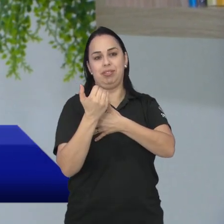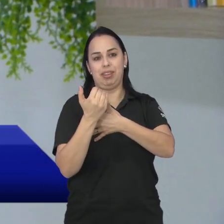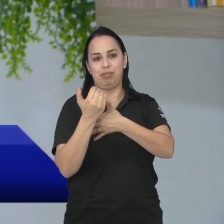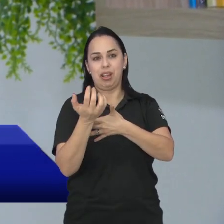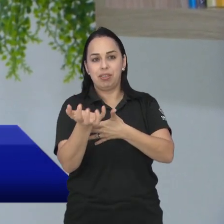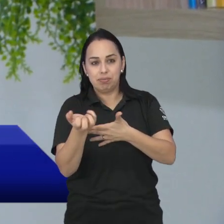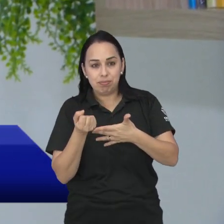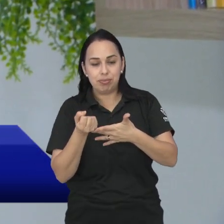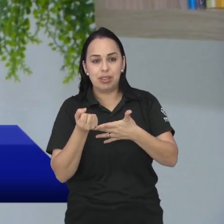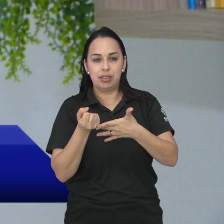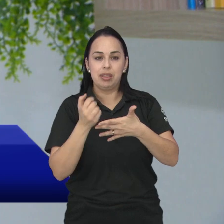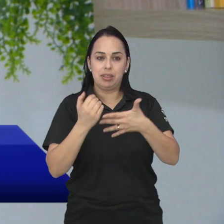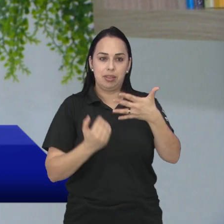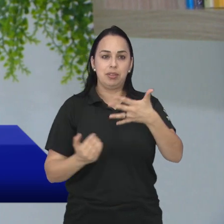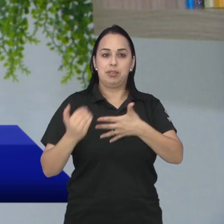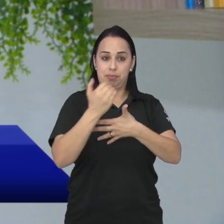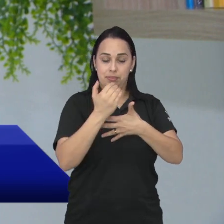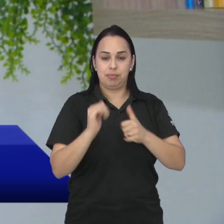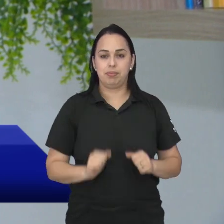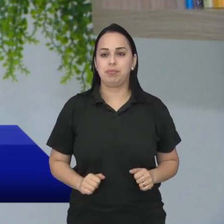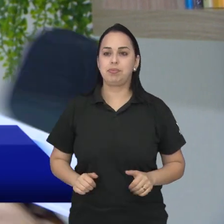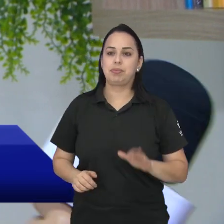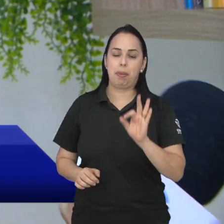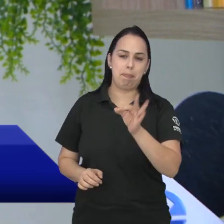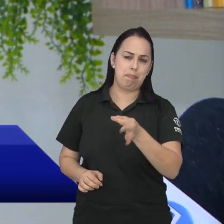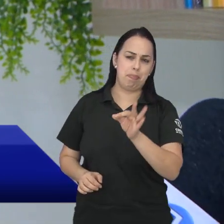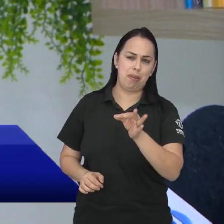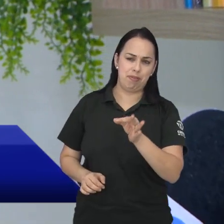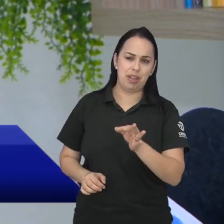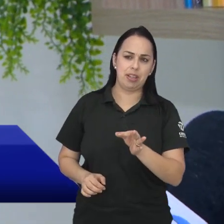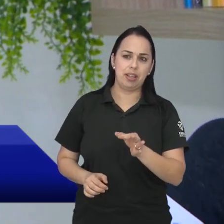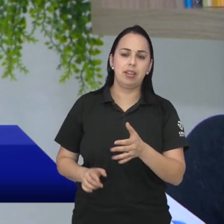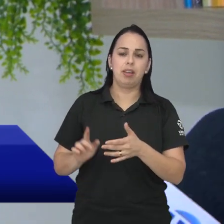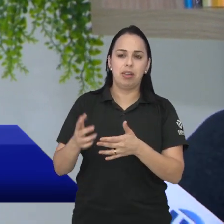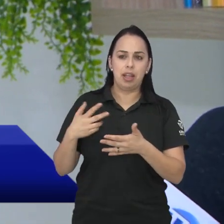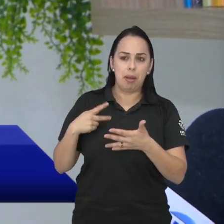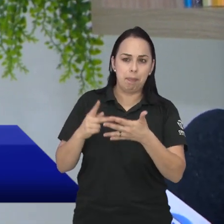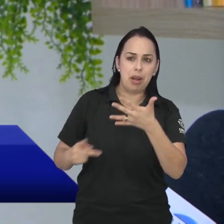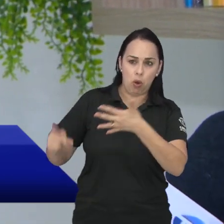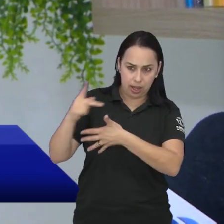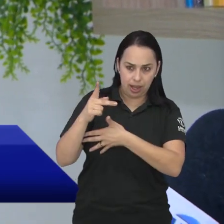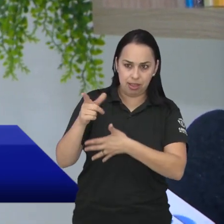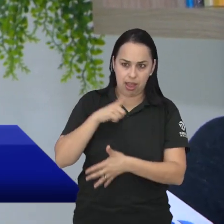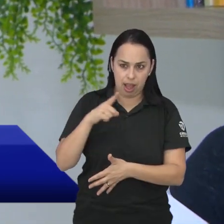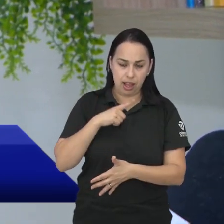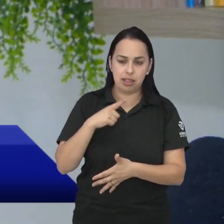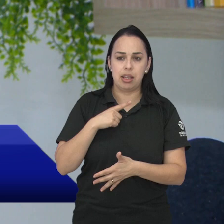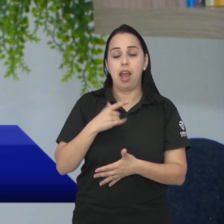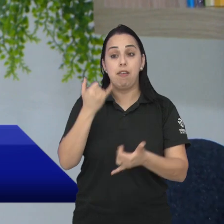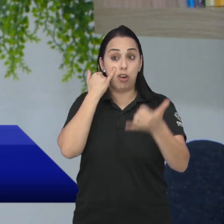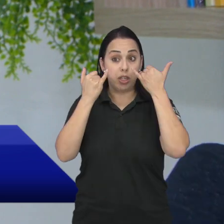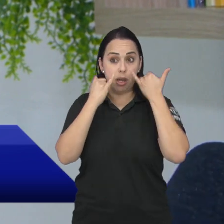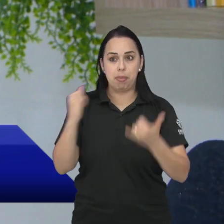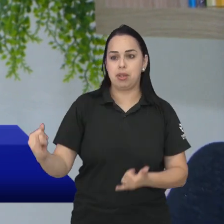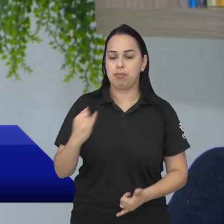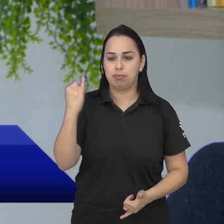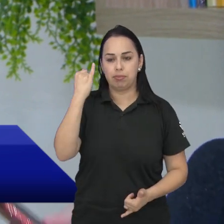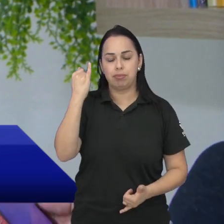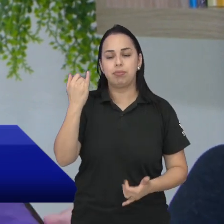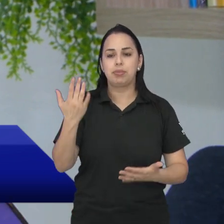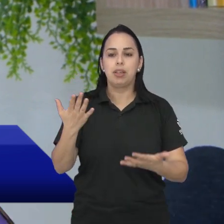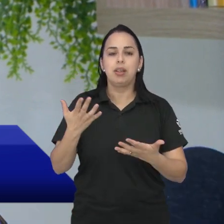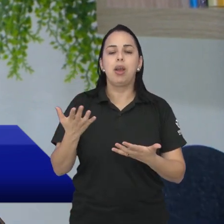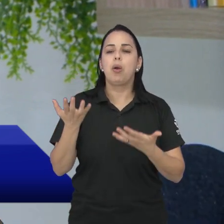restituição do imposto de renda, estará dentro dos primeiros lotes. Ah, perfeito. Então tem prioridade, né? É uma informação importante aí.